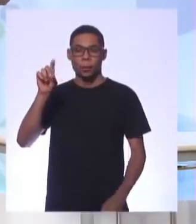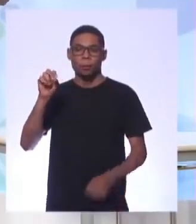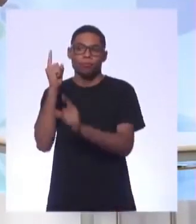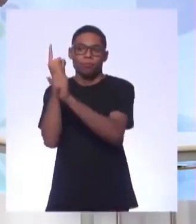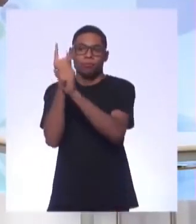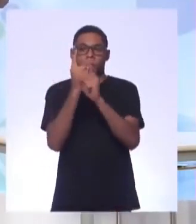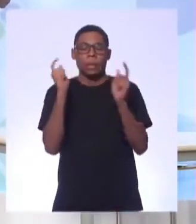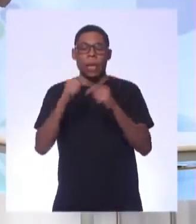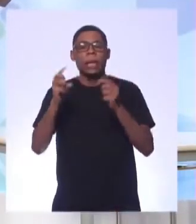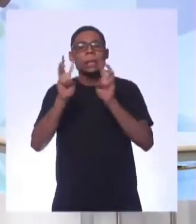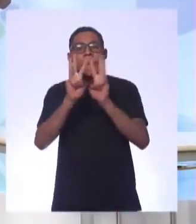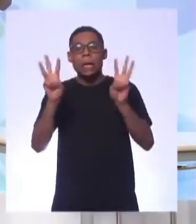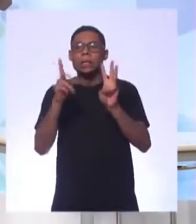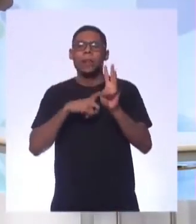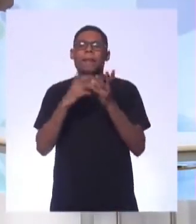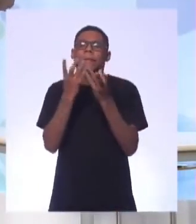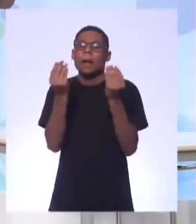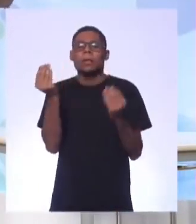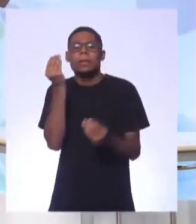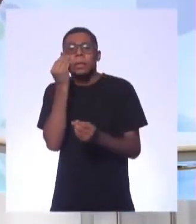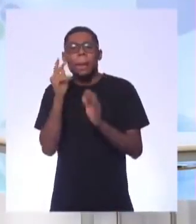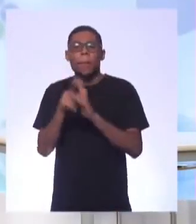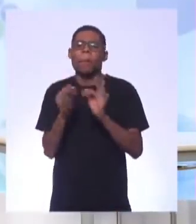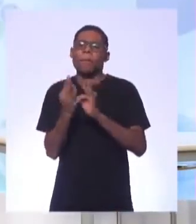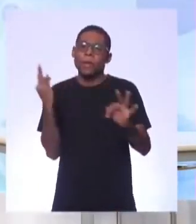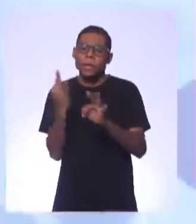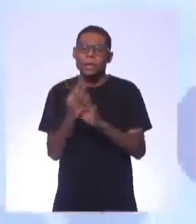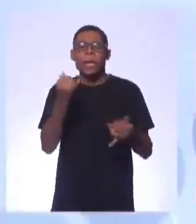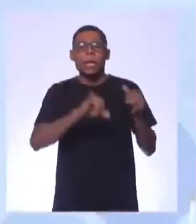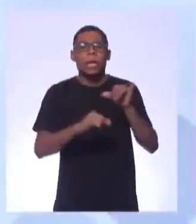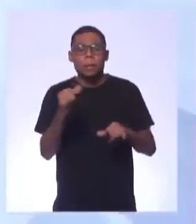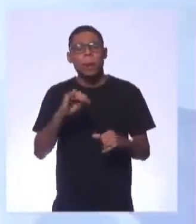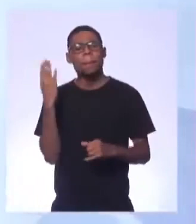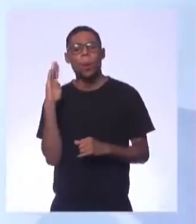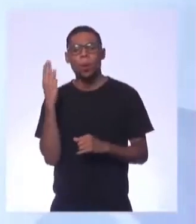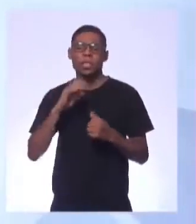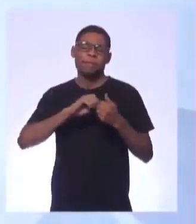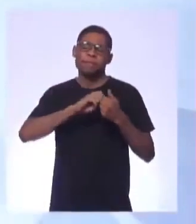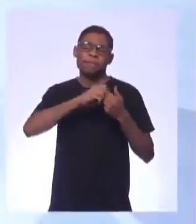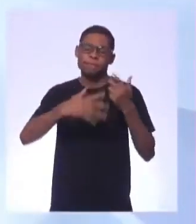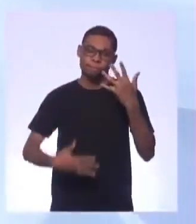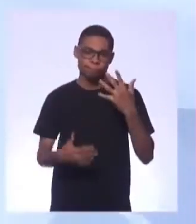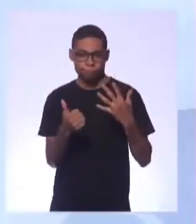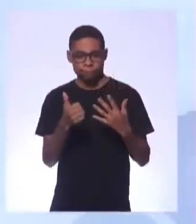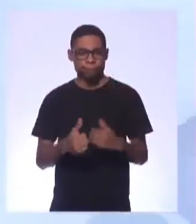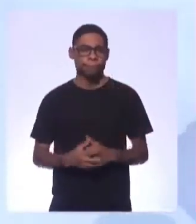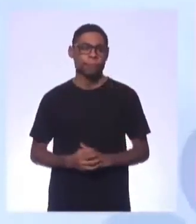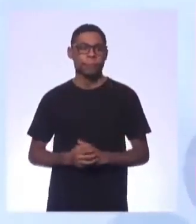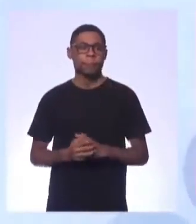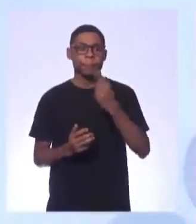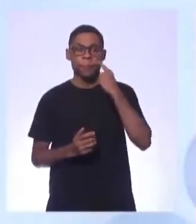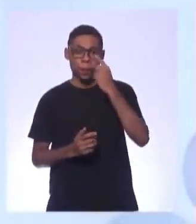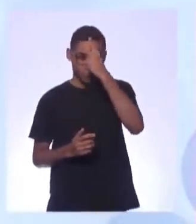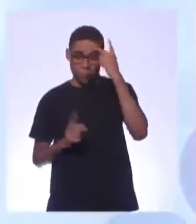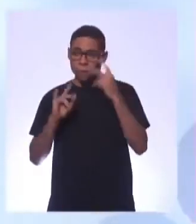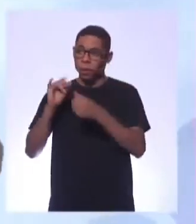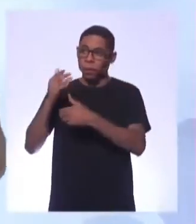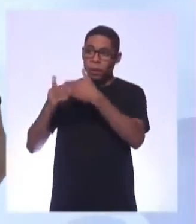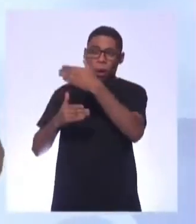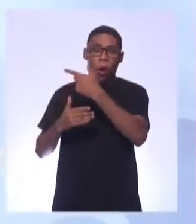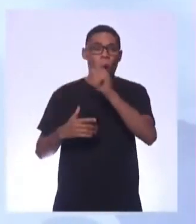acaba aí entrando no site lá e tem várias simulações de física lá, de química e biologia e assim por diante, beleza? Pedi pro pessoal aqui voltar para os slides pra